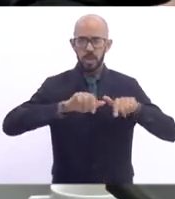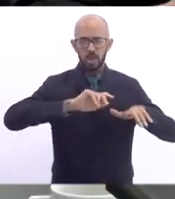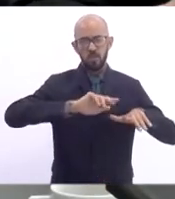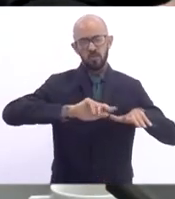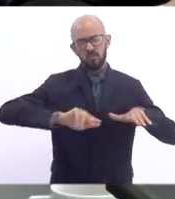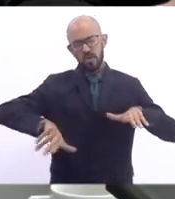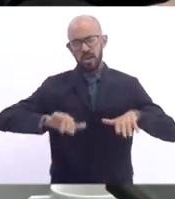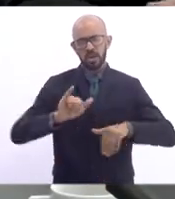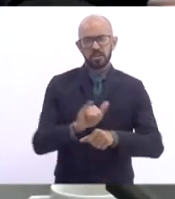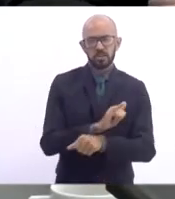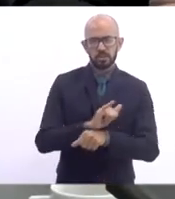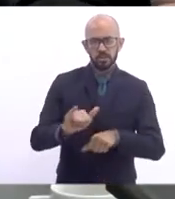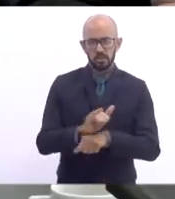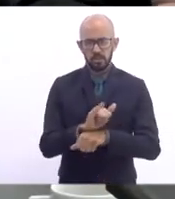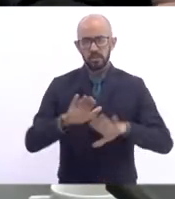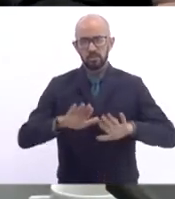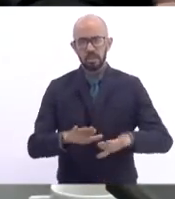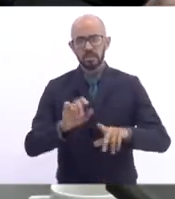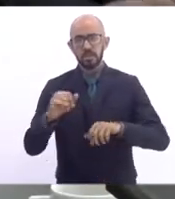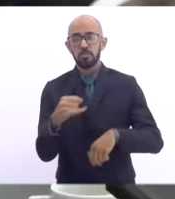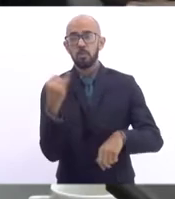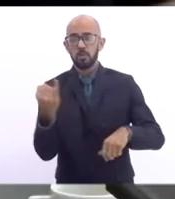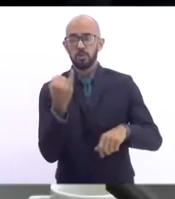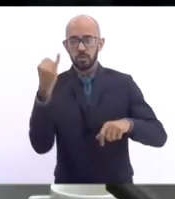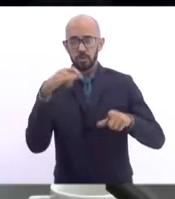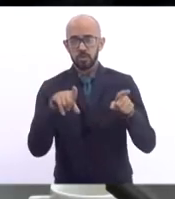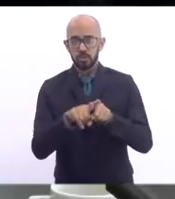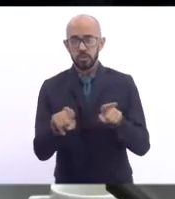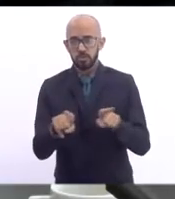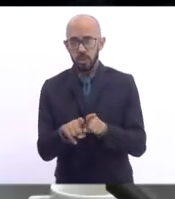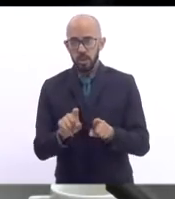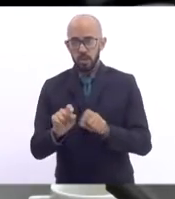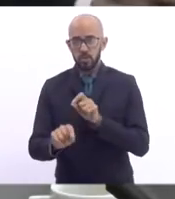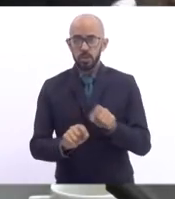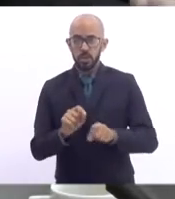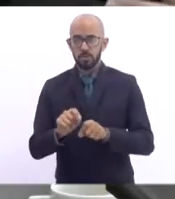de todos eles agora é importante também